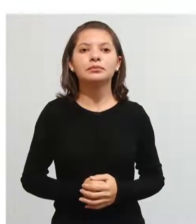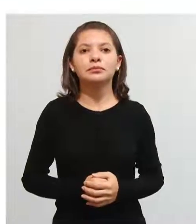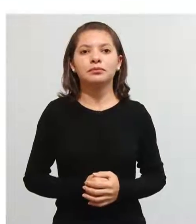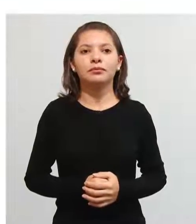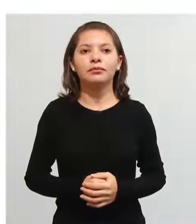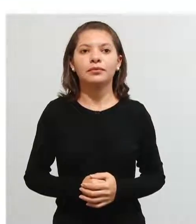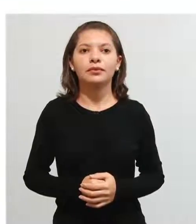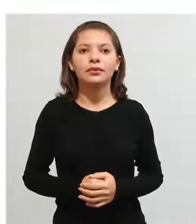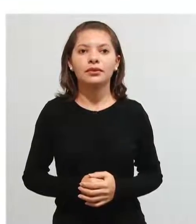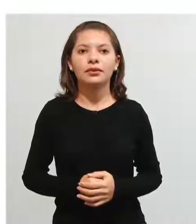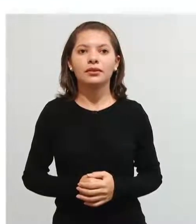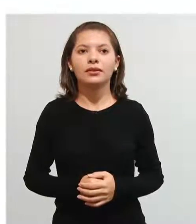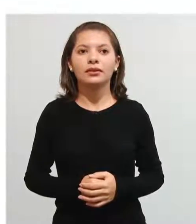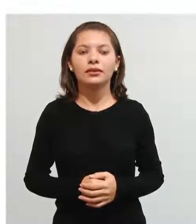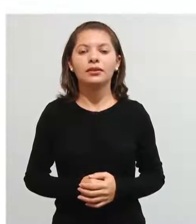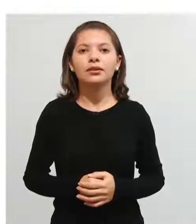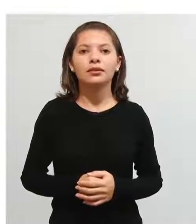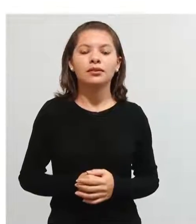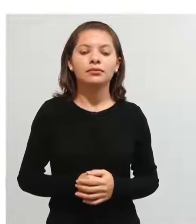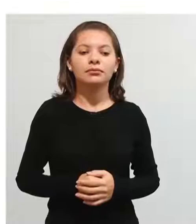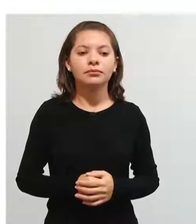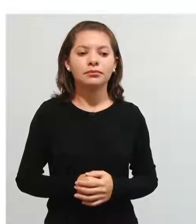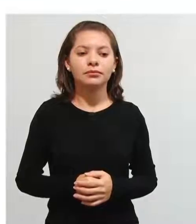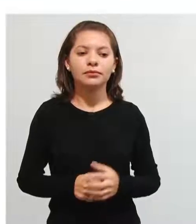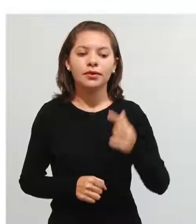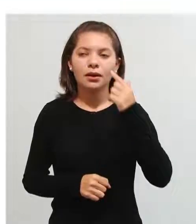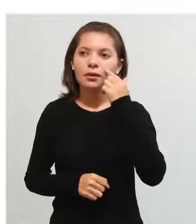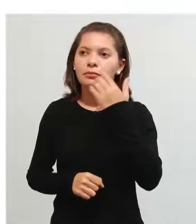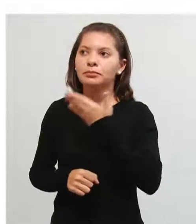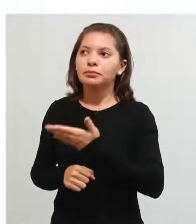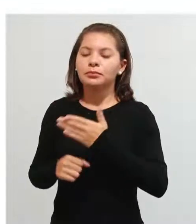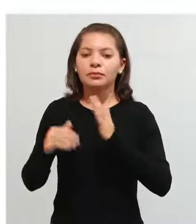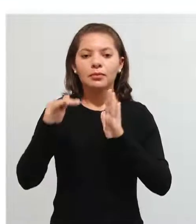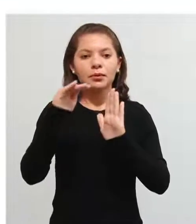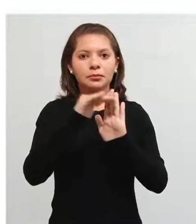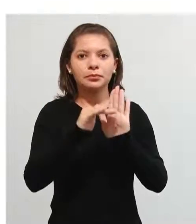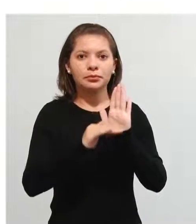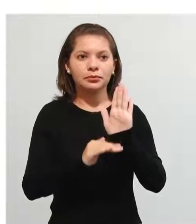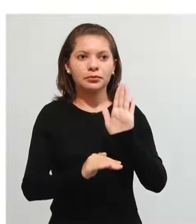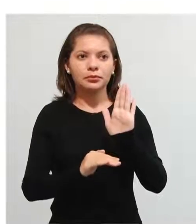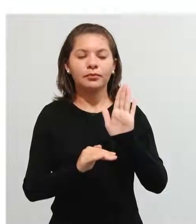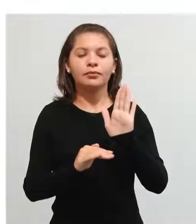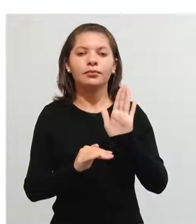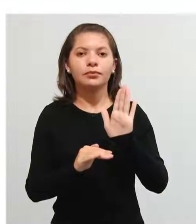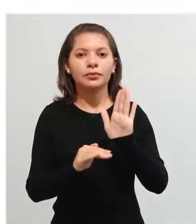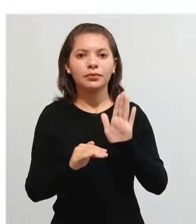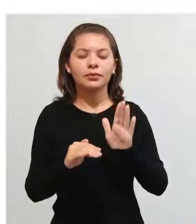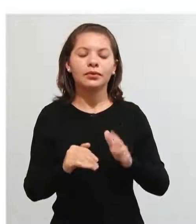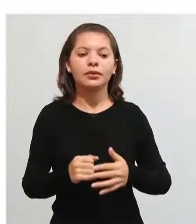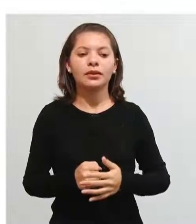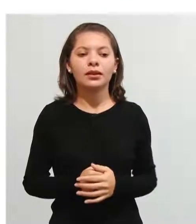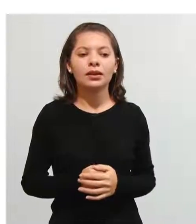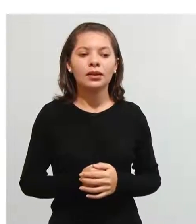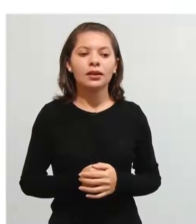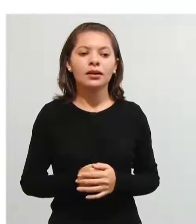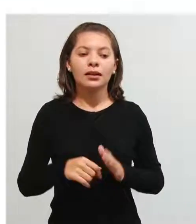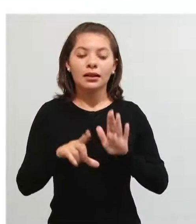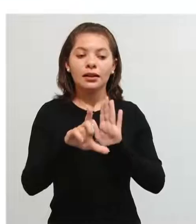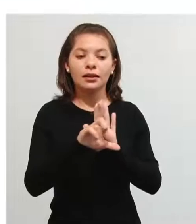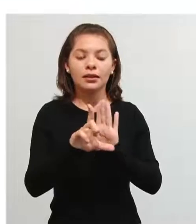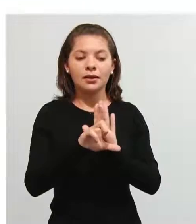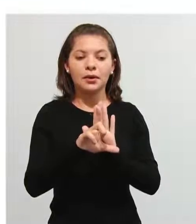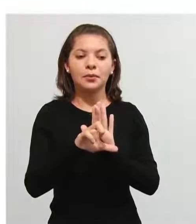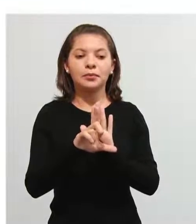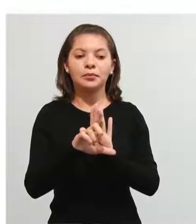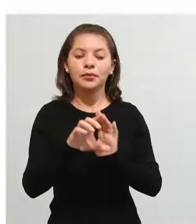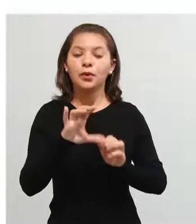as medidas provisórias, que são ato do Poder Executivo, né? Temos a lei delegada, outro exemplo é